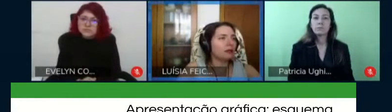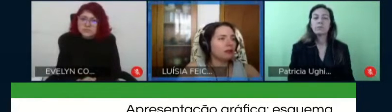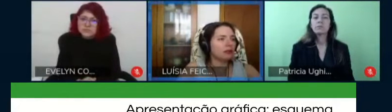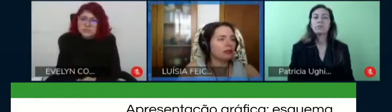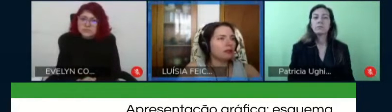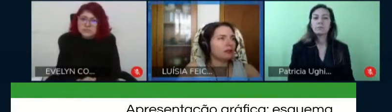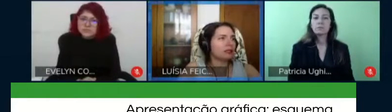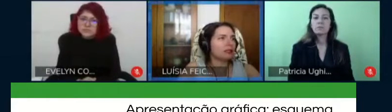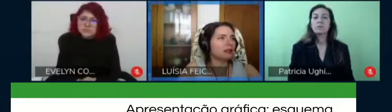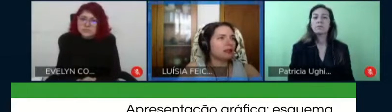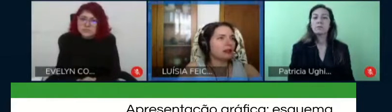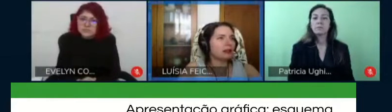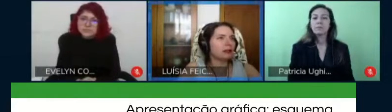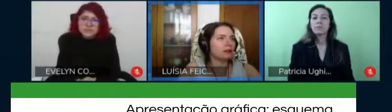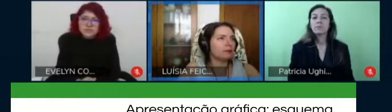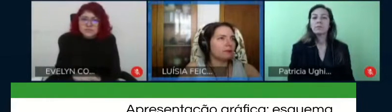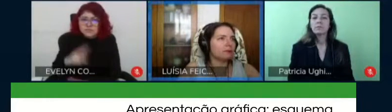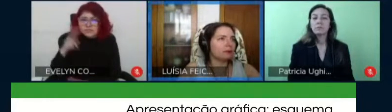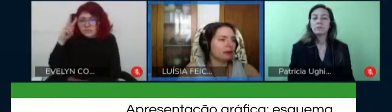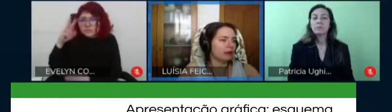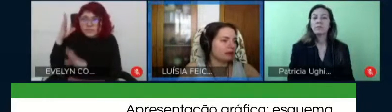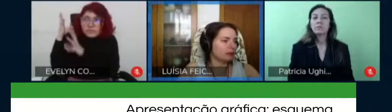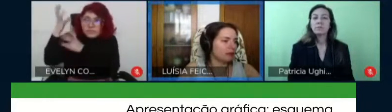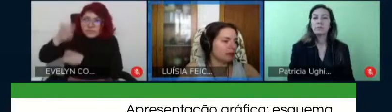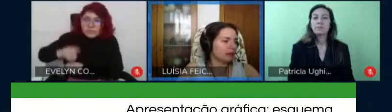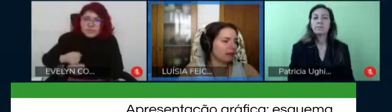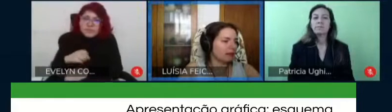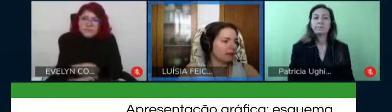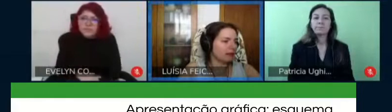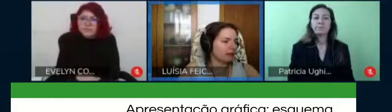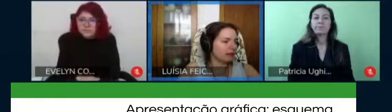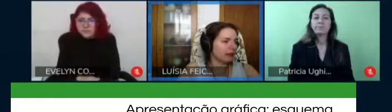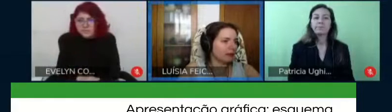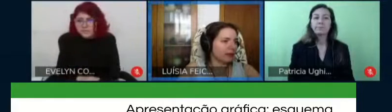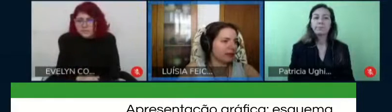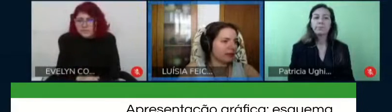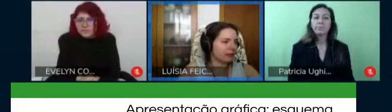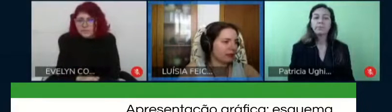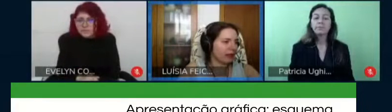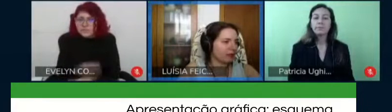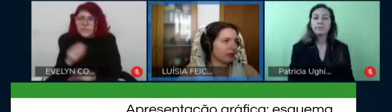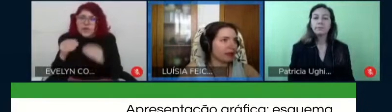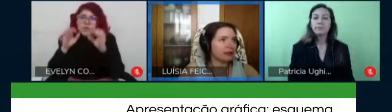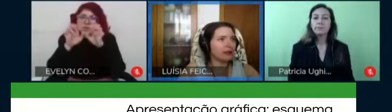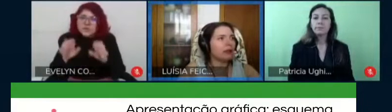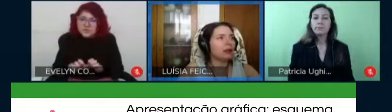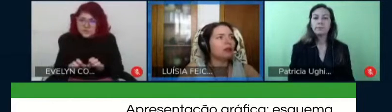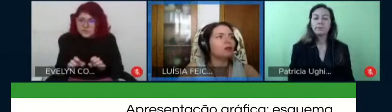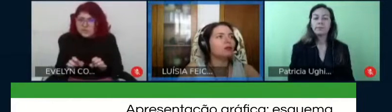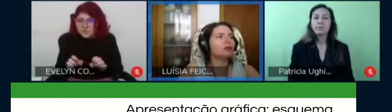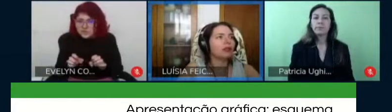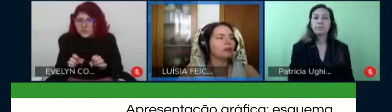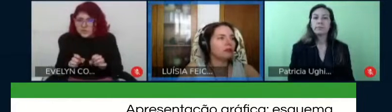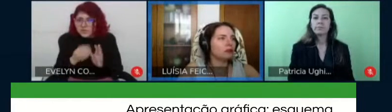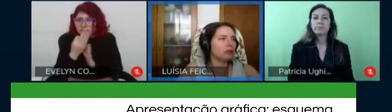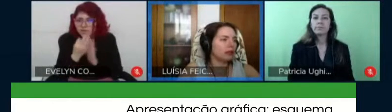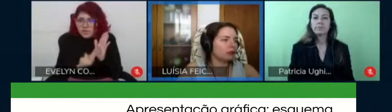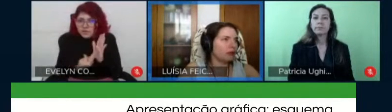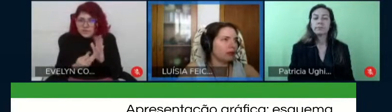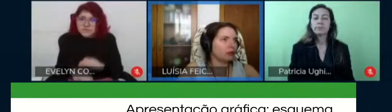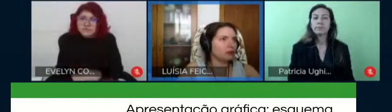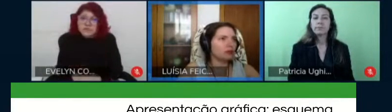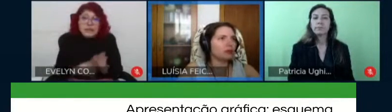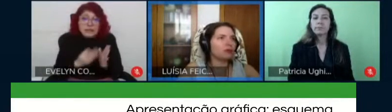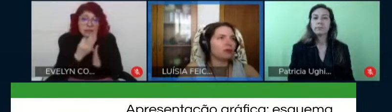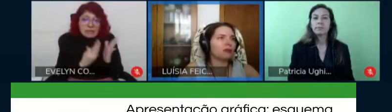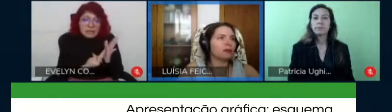Então, recapitulando, assim, a questão da apresentação gráfica, né? Os